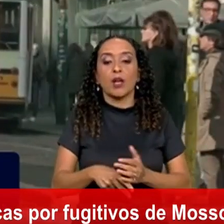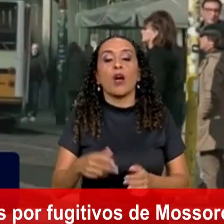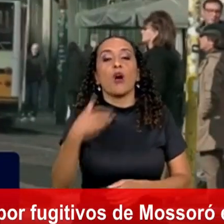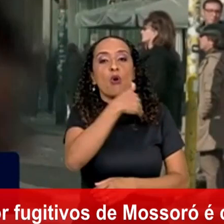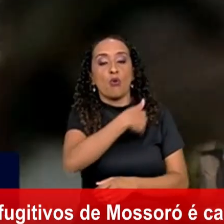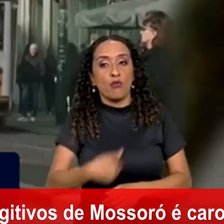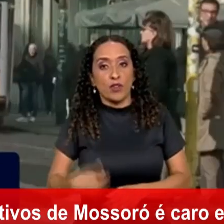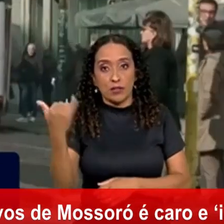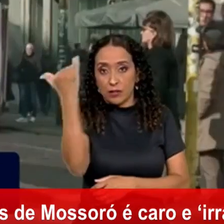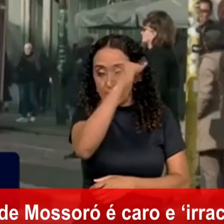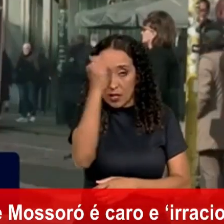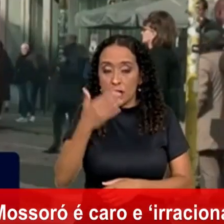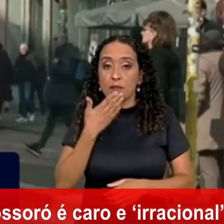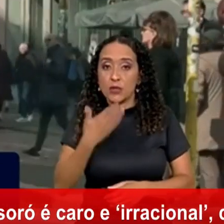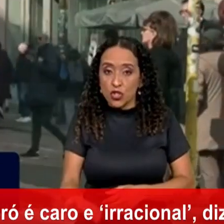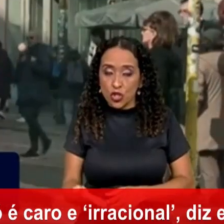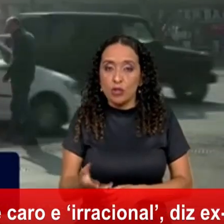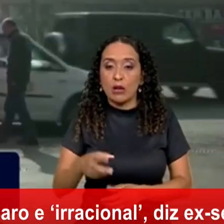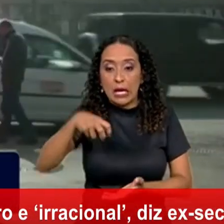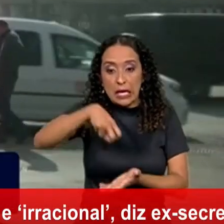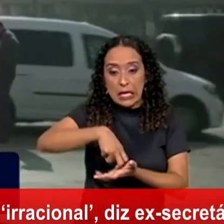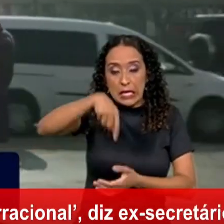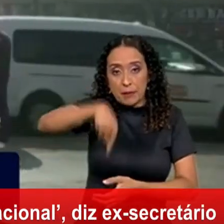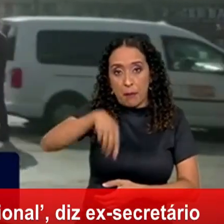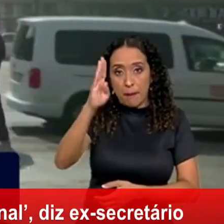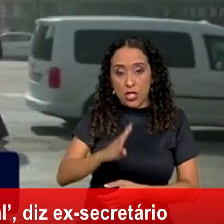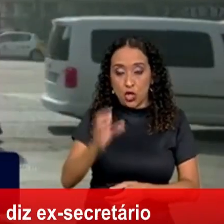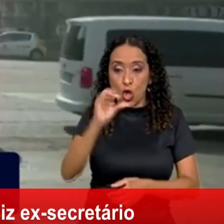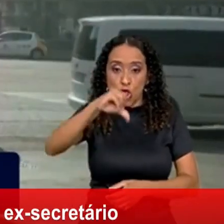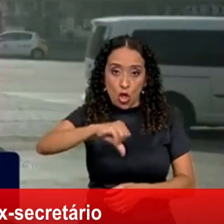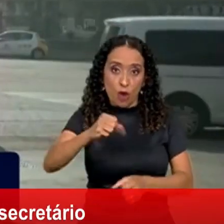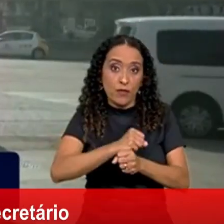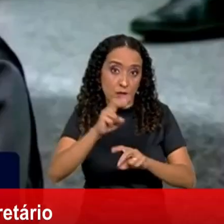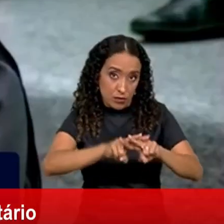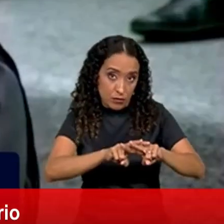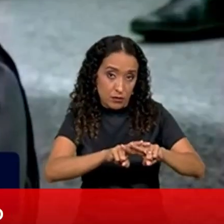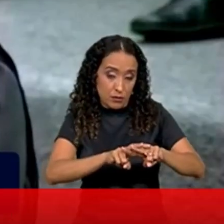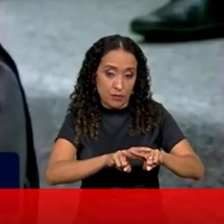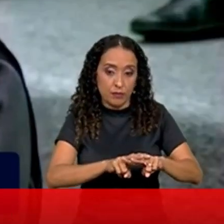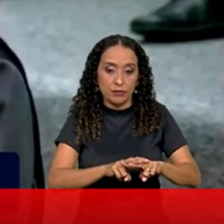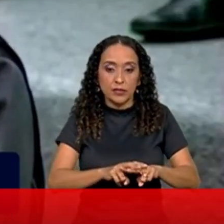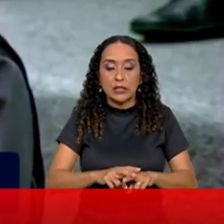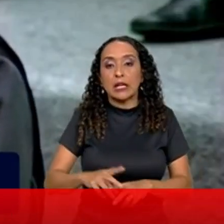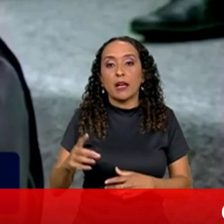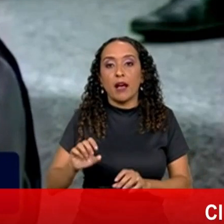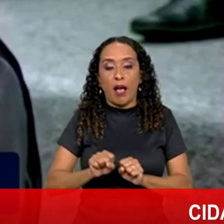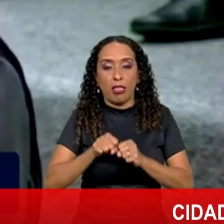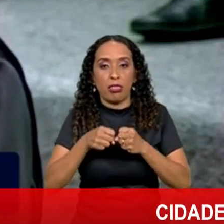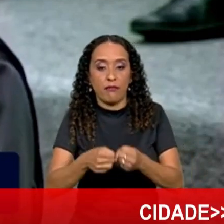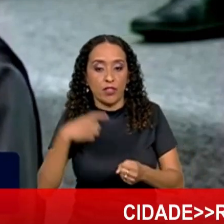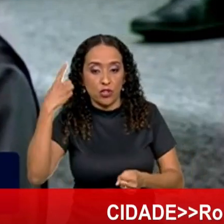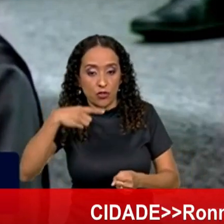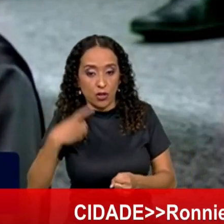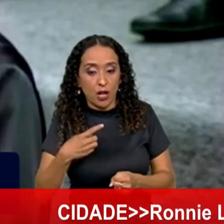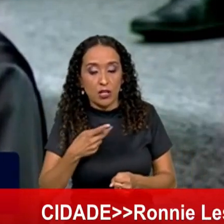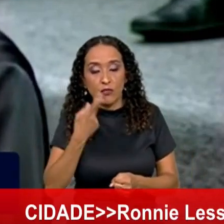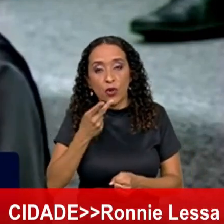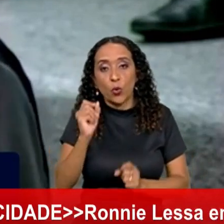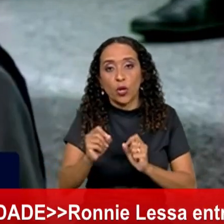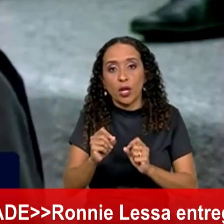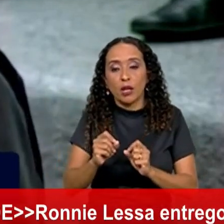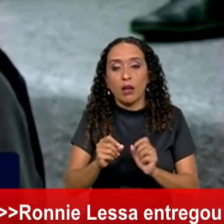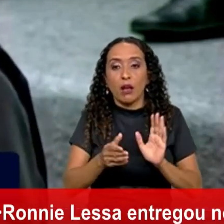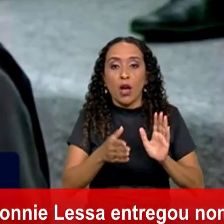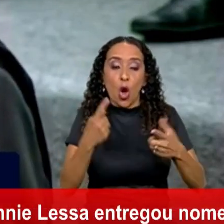como explicou o advogado José Eduardo Rangel, de Alckmin. A primeira preocupação é suspender essa ordem de